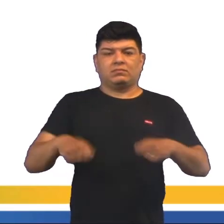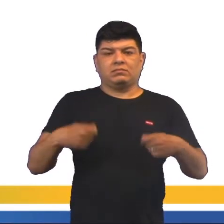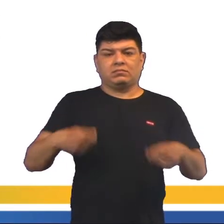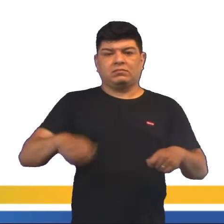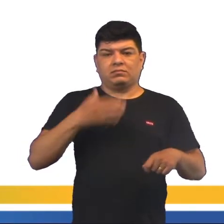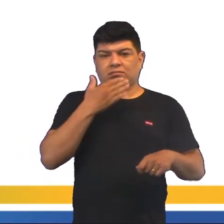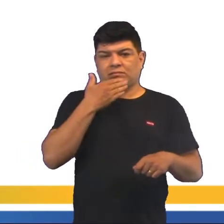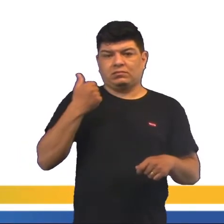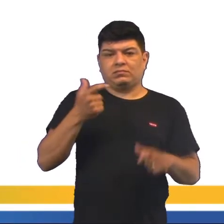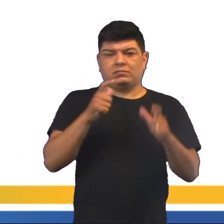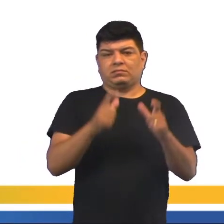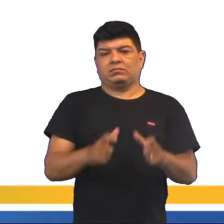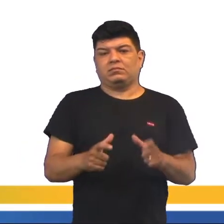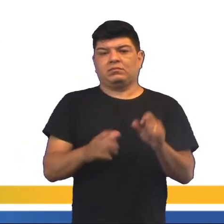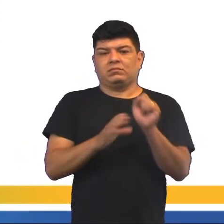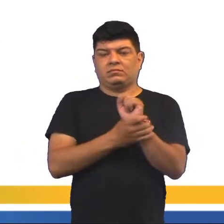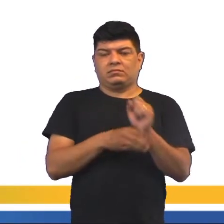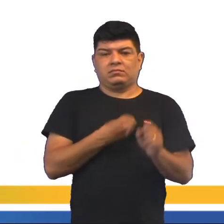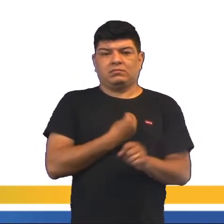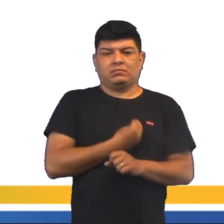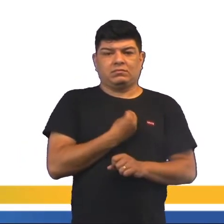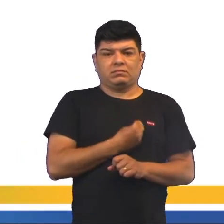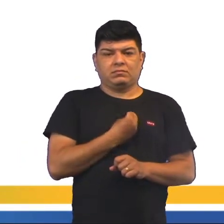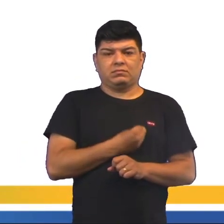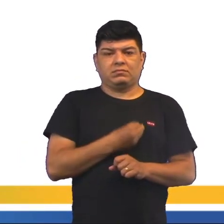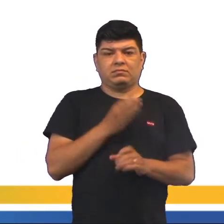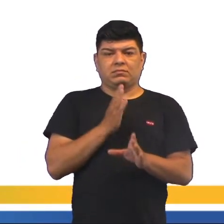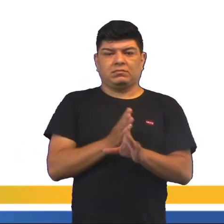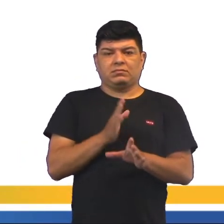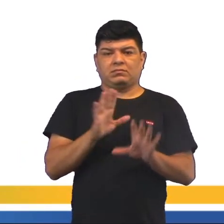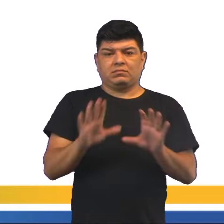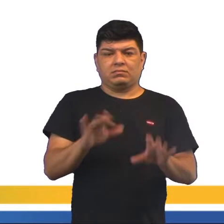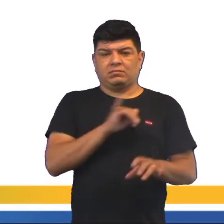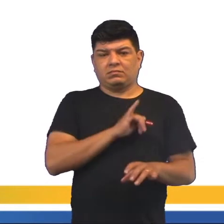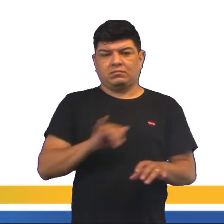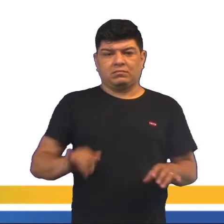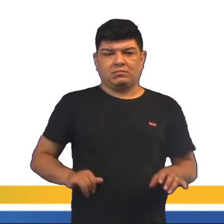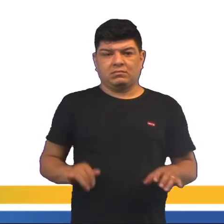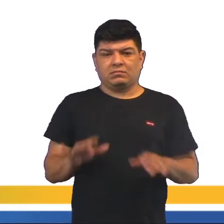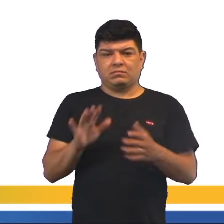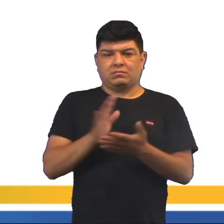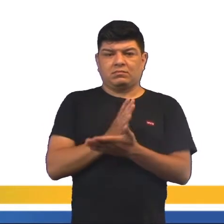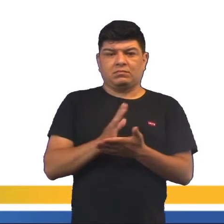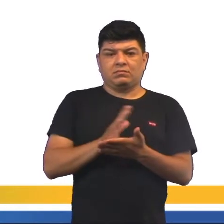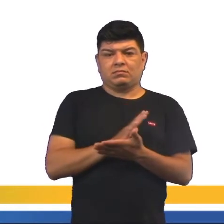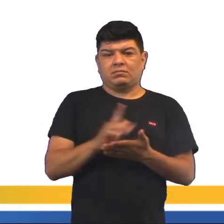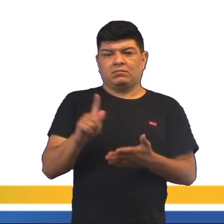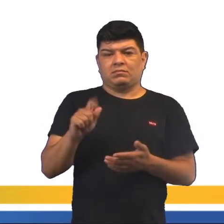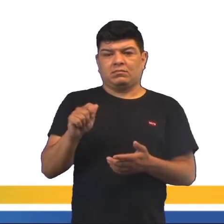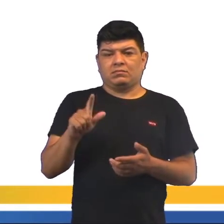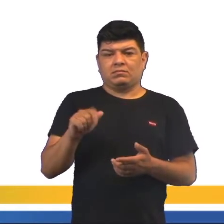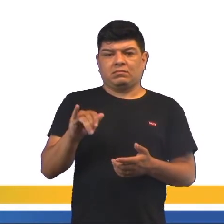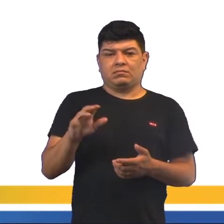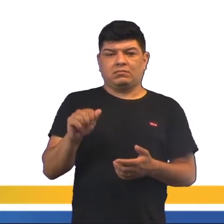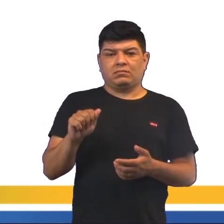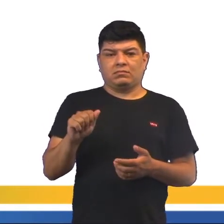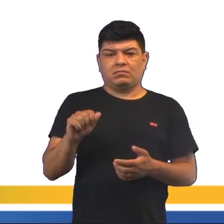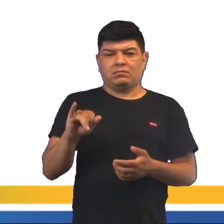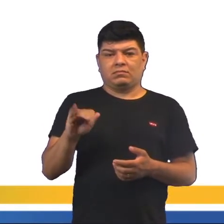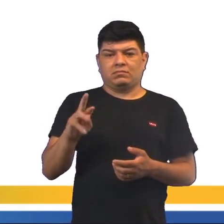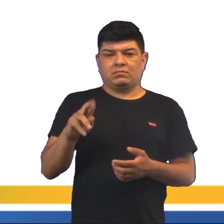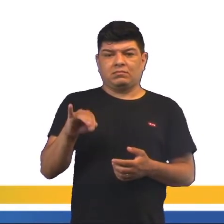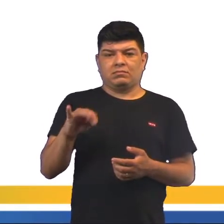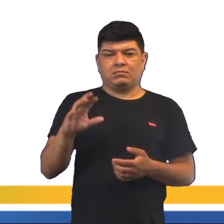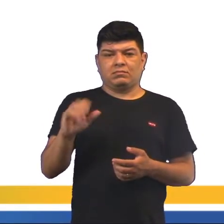uma necessidade por melhores terras para garantir a sua sobrevivência. Por essa razão, partes do Império Romano, a Gália, né, e a